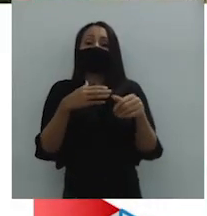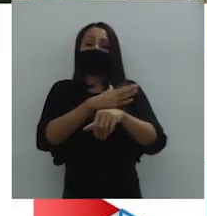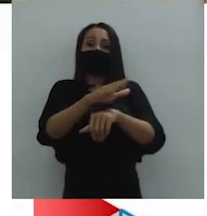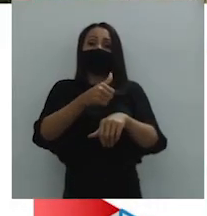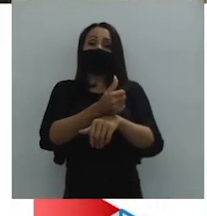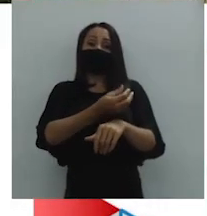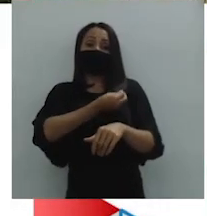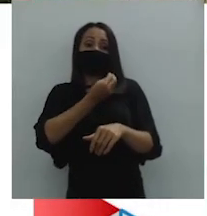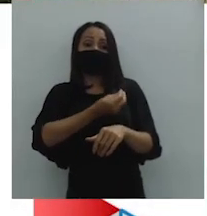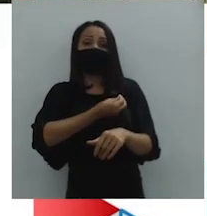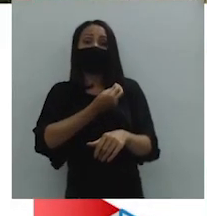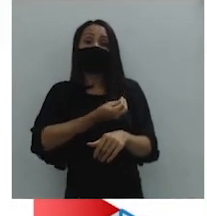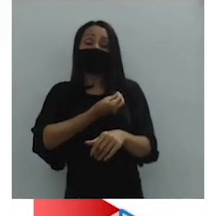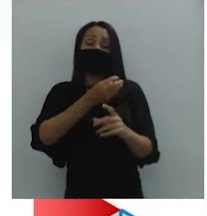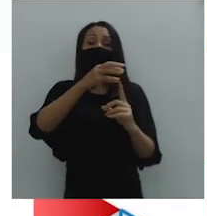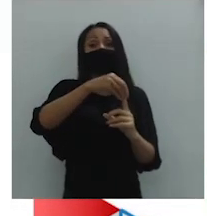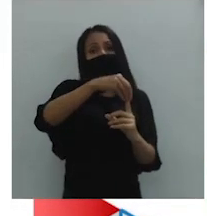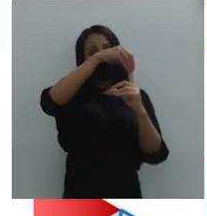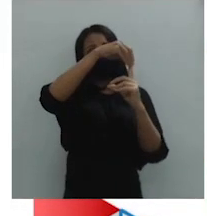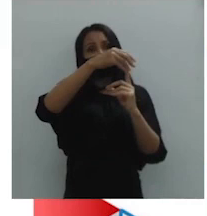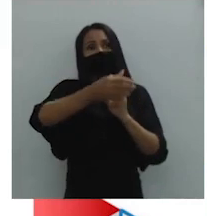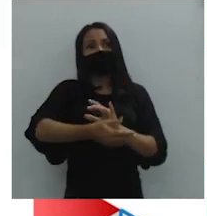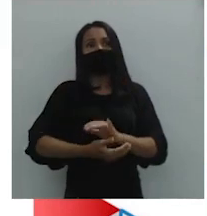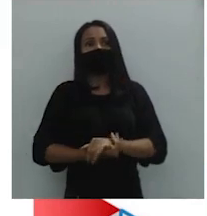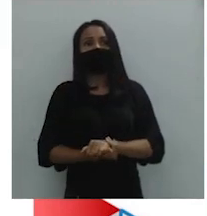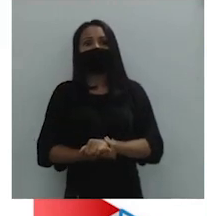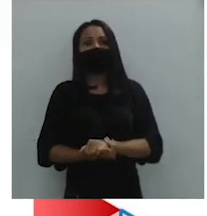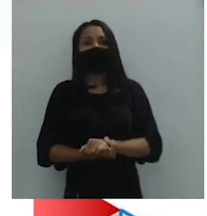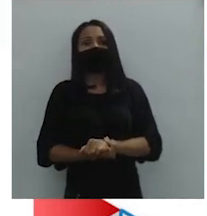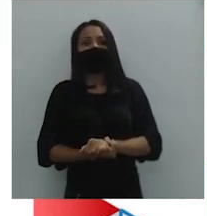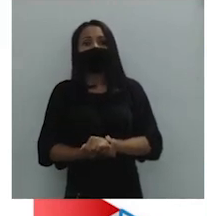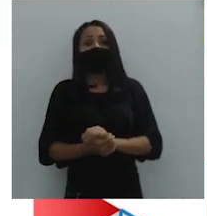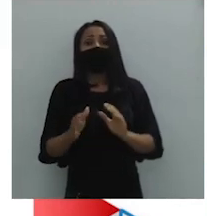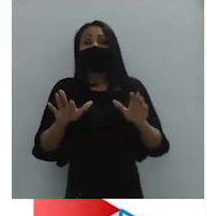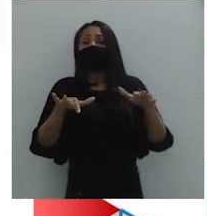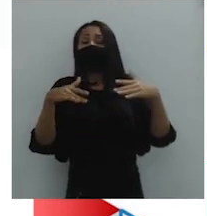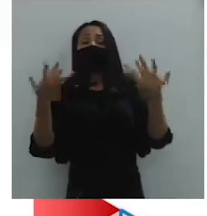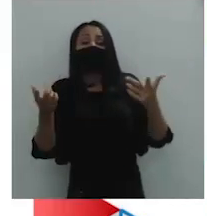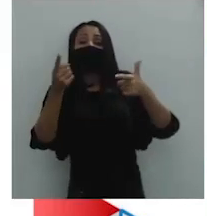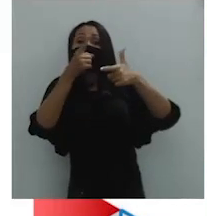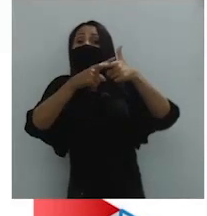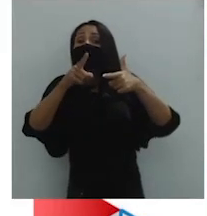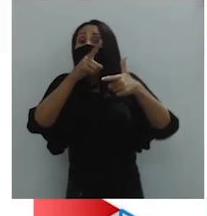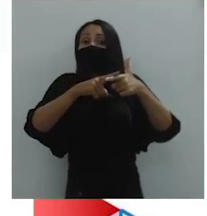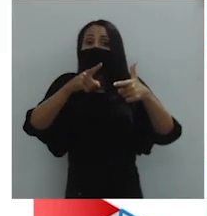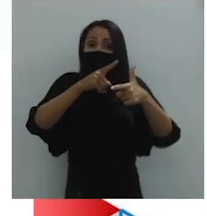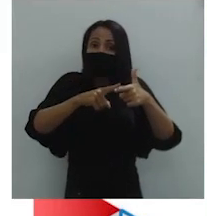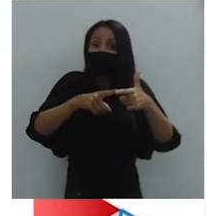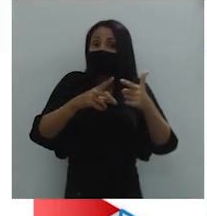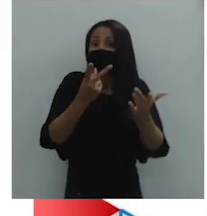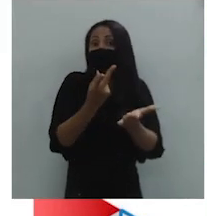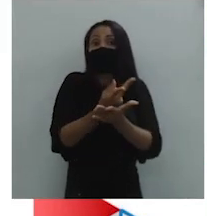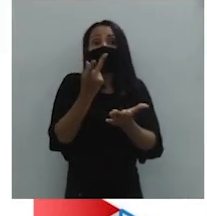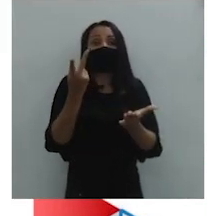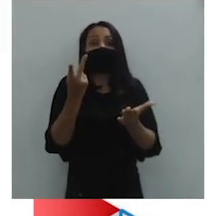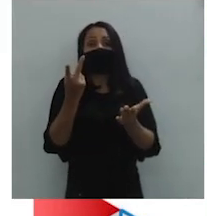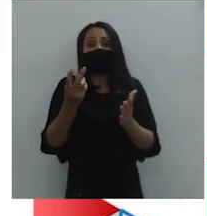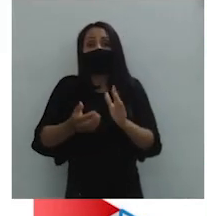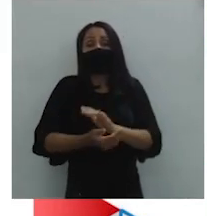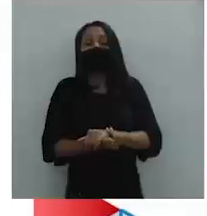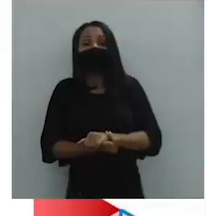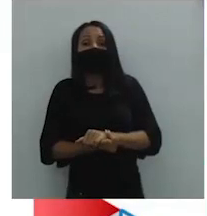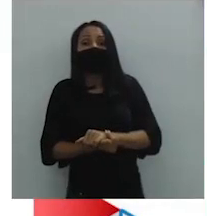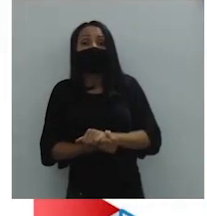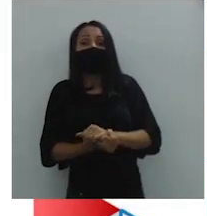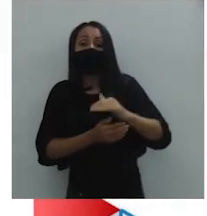na qualidade de vida. E aí, quais são os problemas em cima de tudo isso, né? Com esse rápido